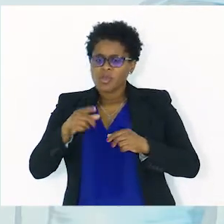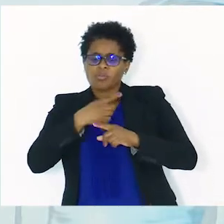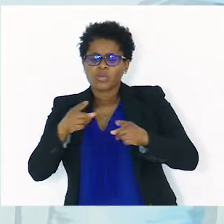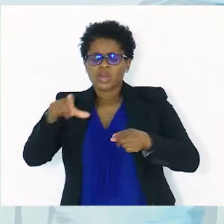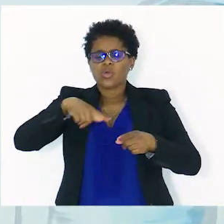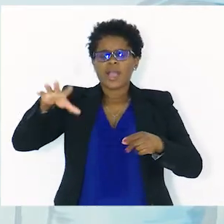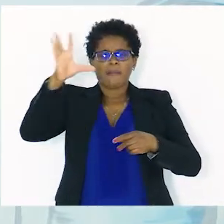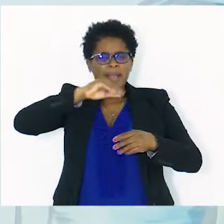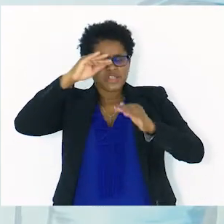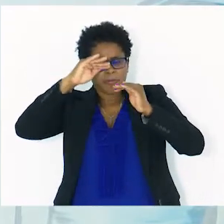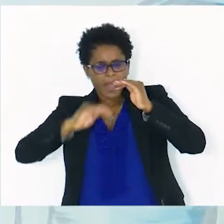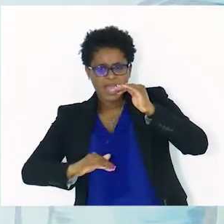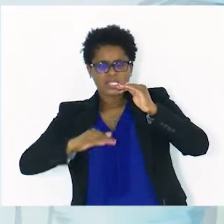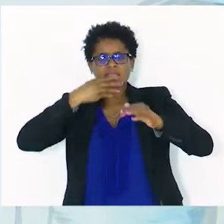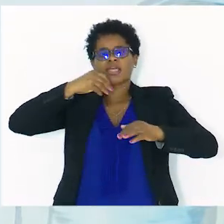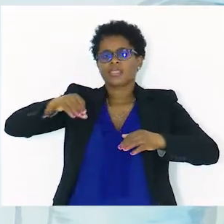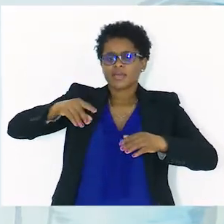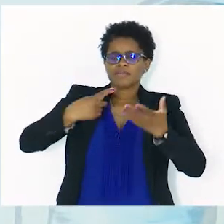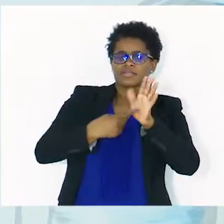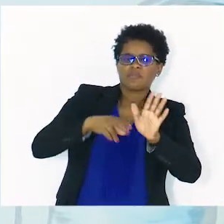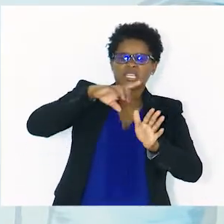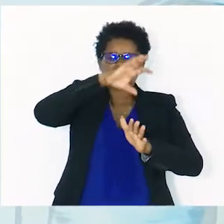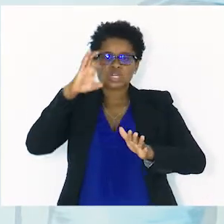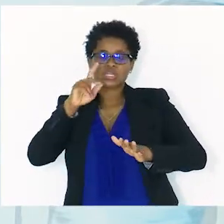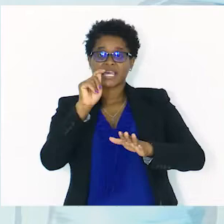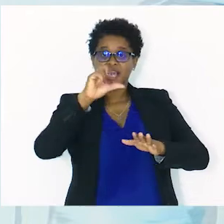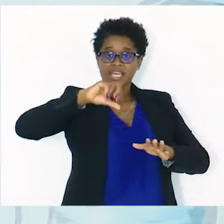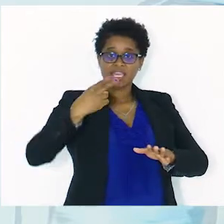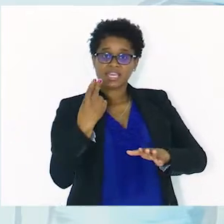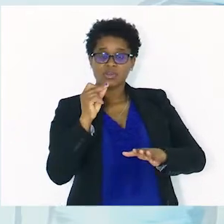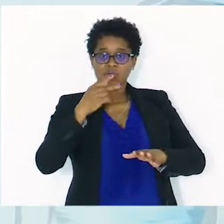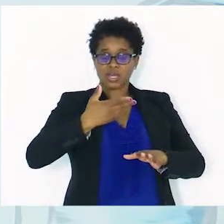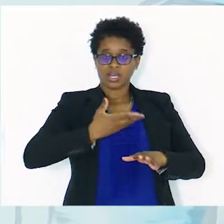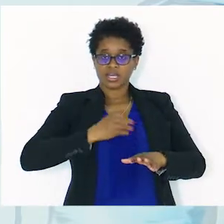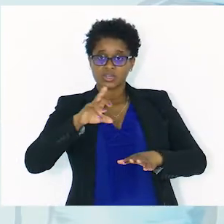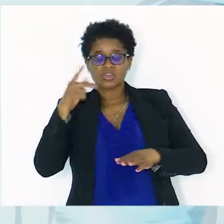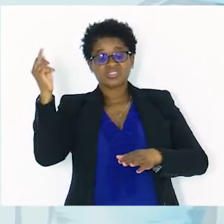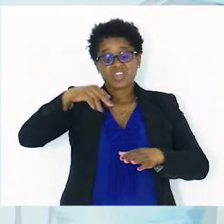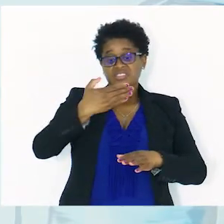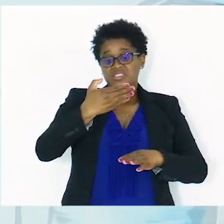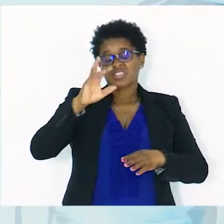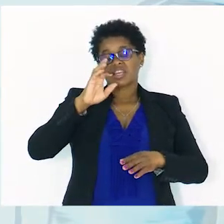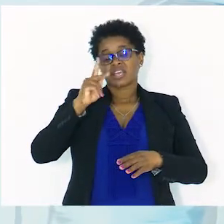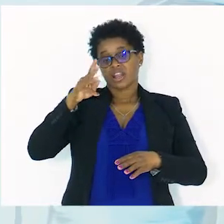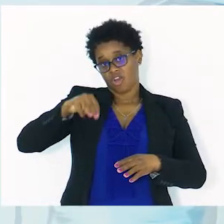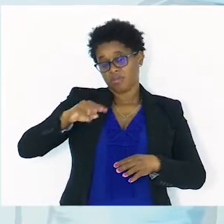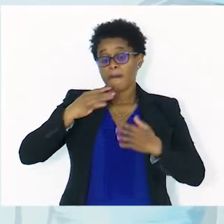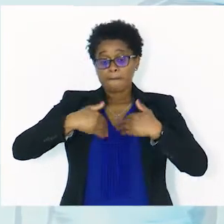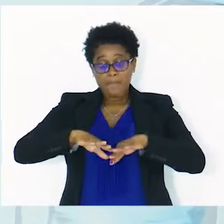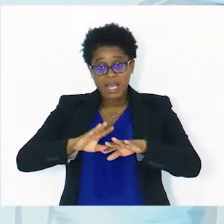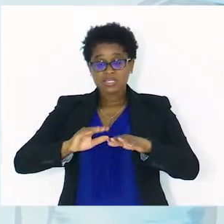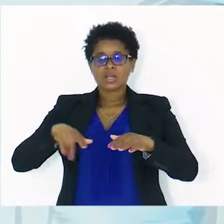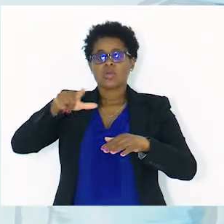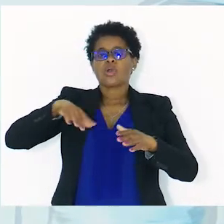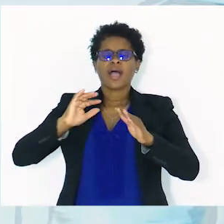baixas da Terra, como na região do Equador, chega a 17 km. Mas nas zonas mais altas, como nas regiões